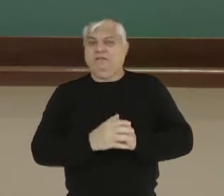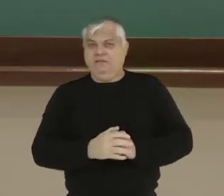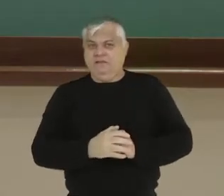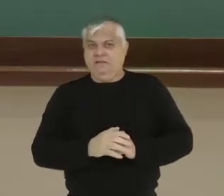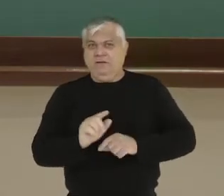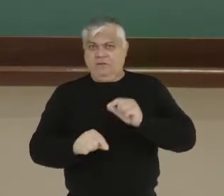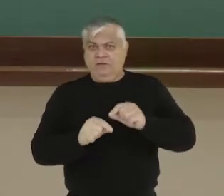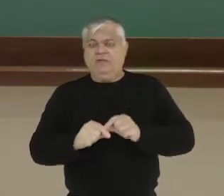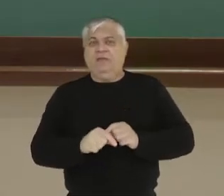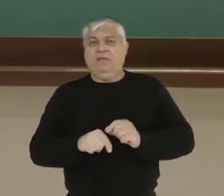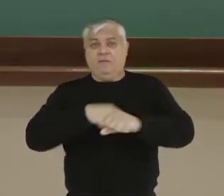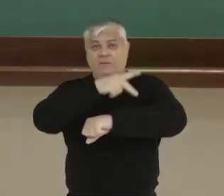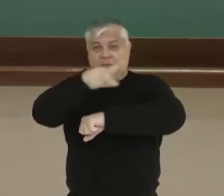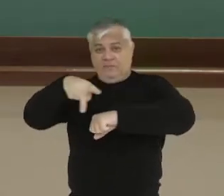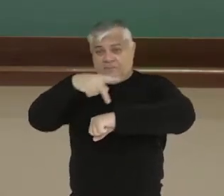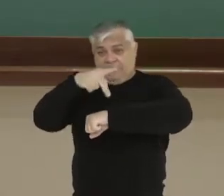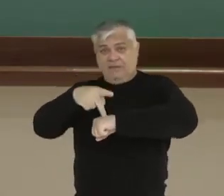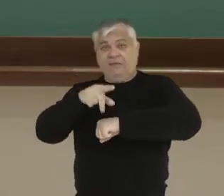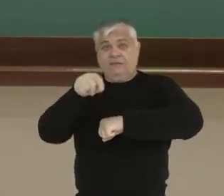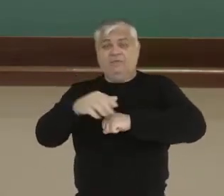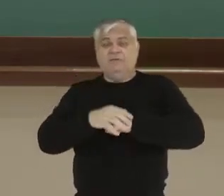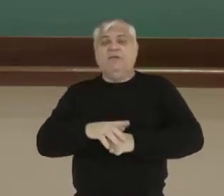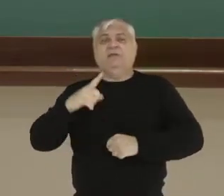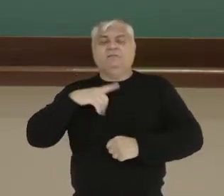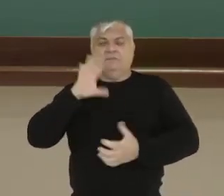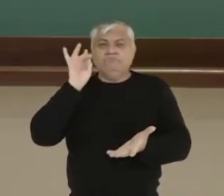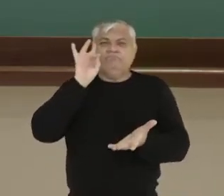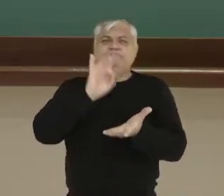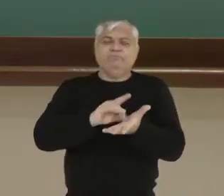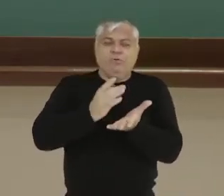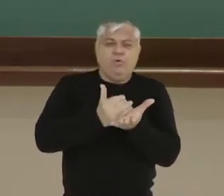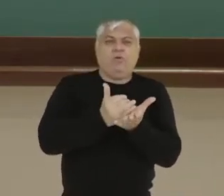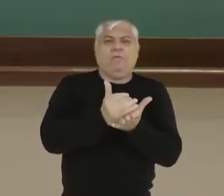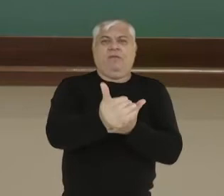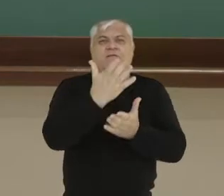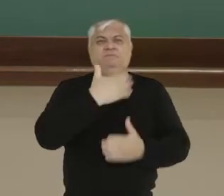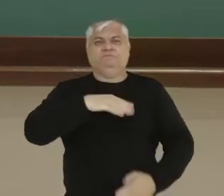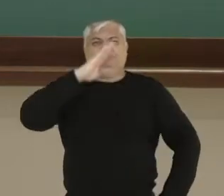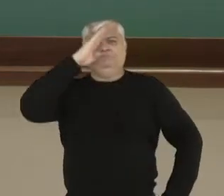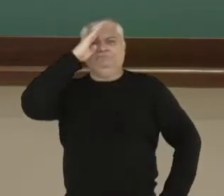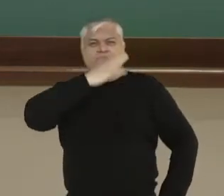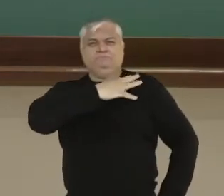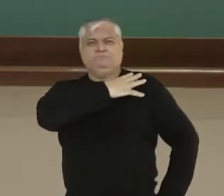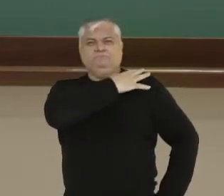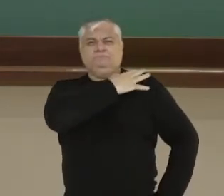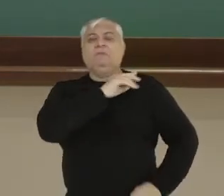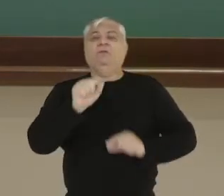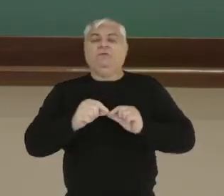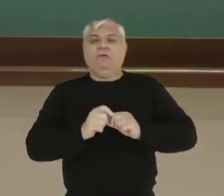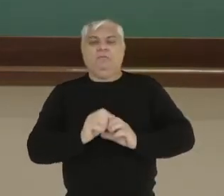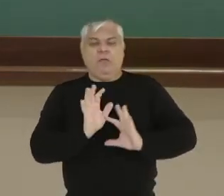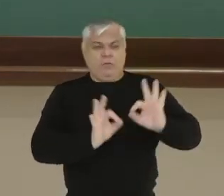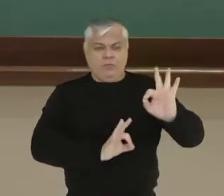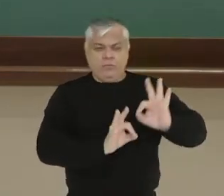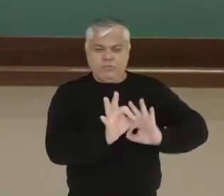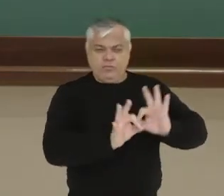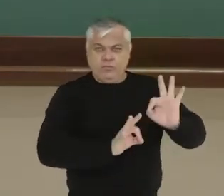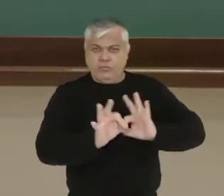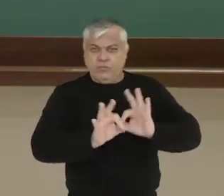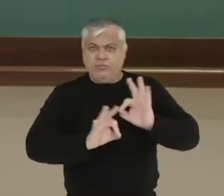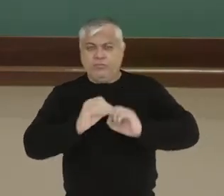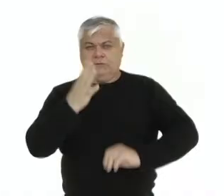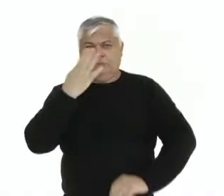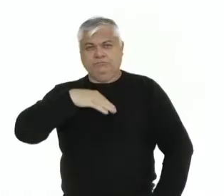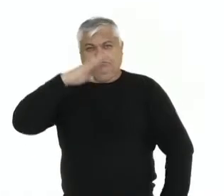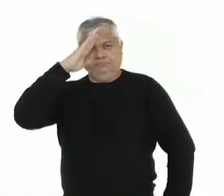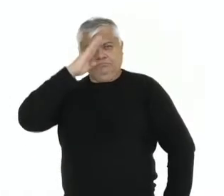um país para então que eu tenha oficialmente a história do Exército. Porém, a organização do Exército,